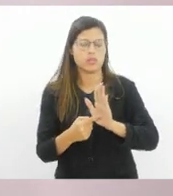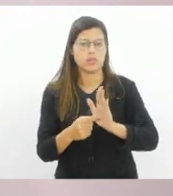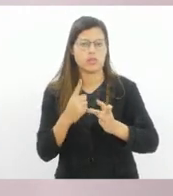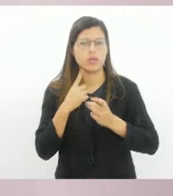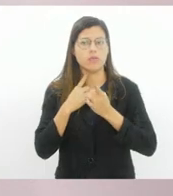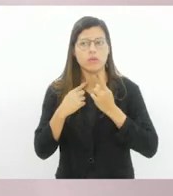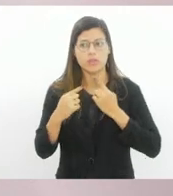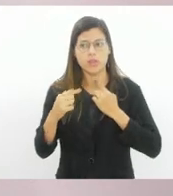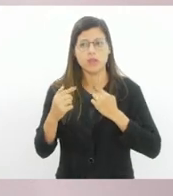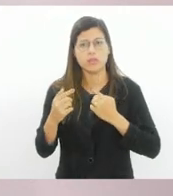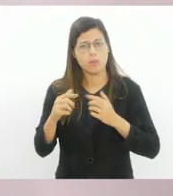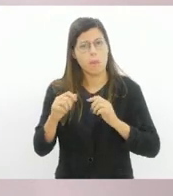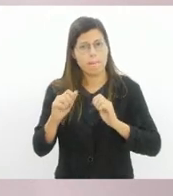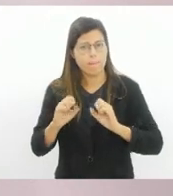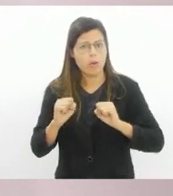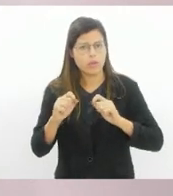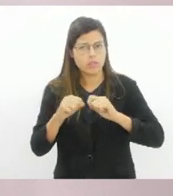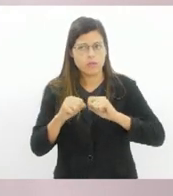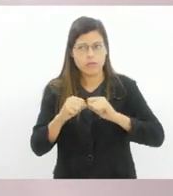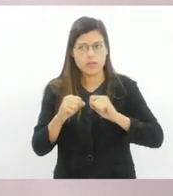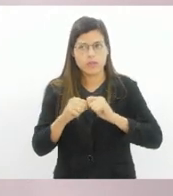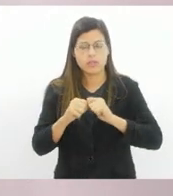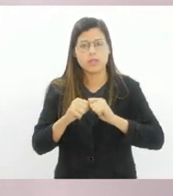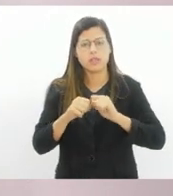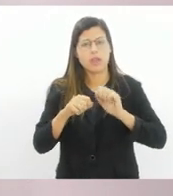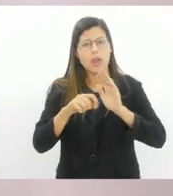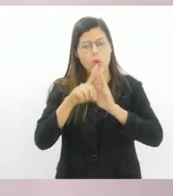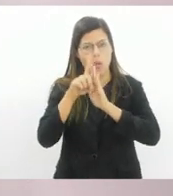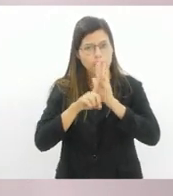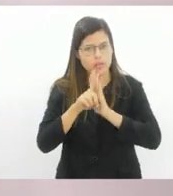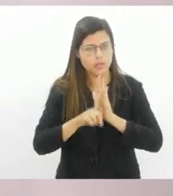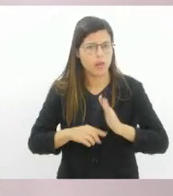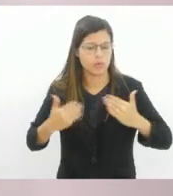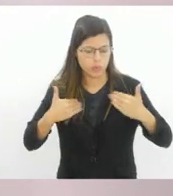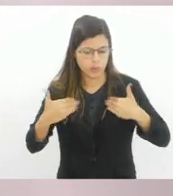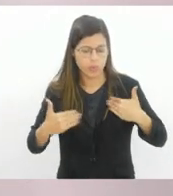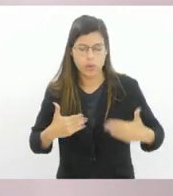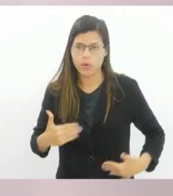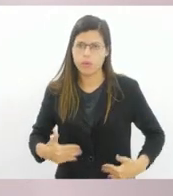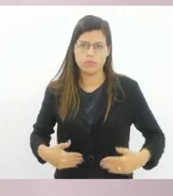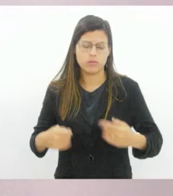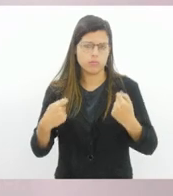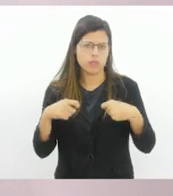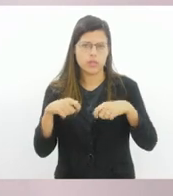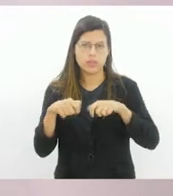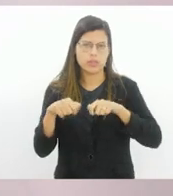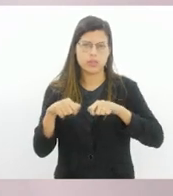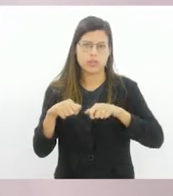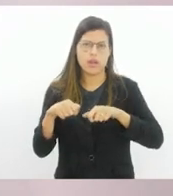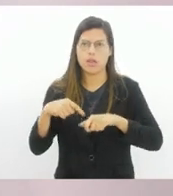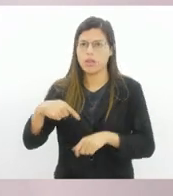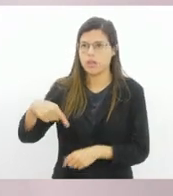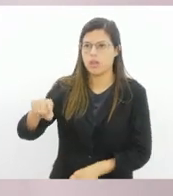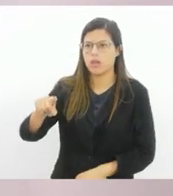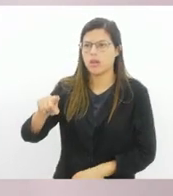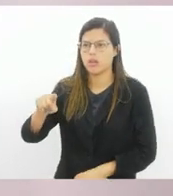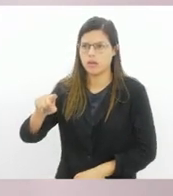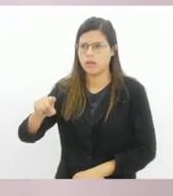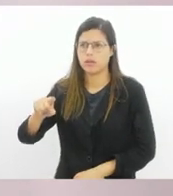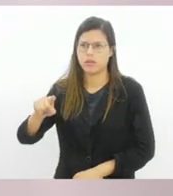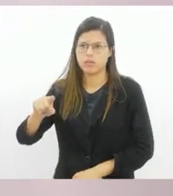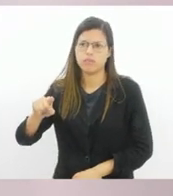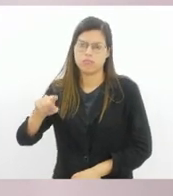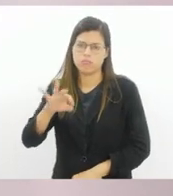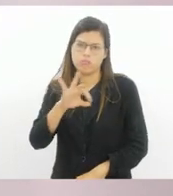que possa fazer o exame de corpo de delito ali, sem ela precisar passar necessariamente pelo